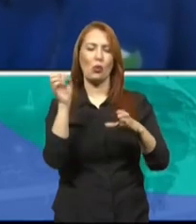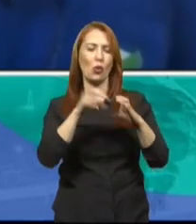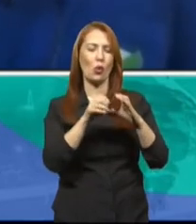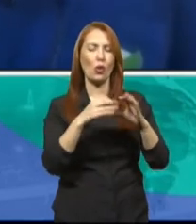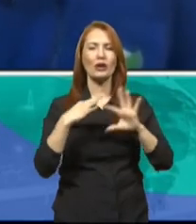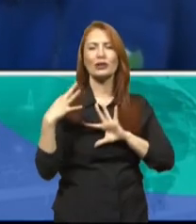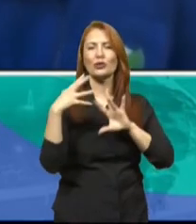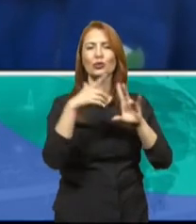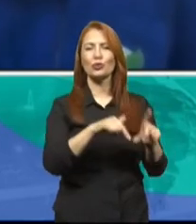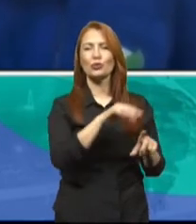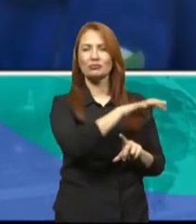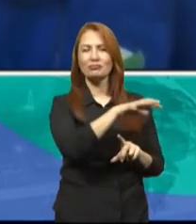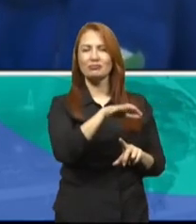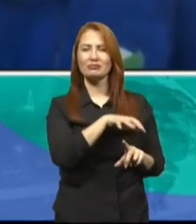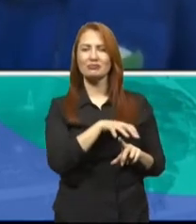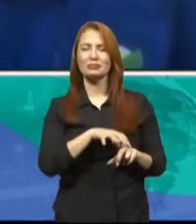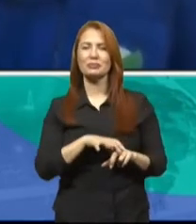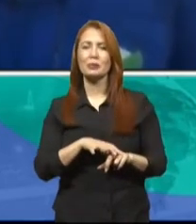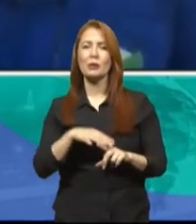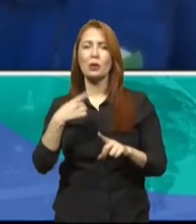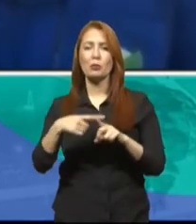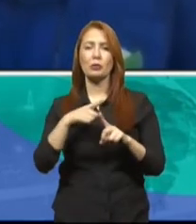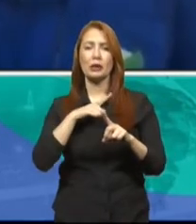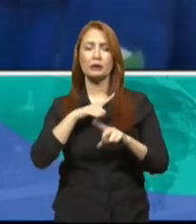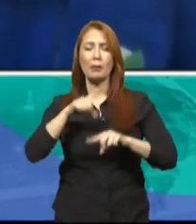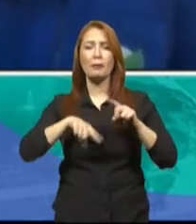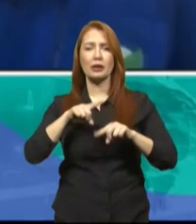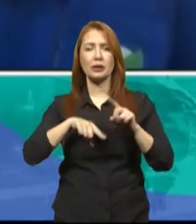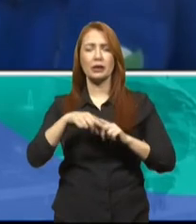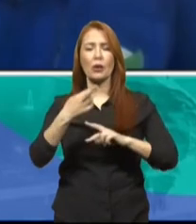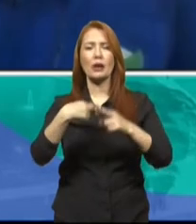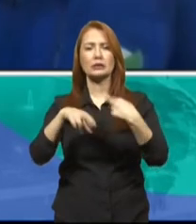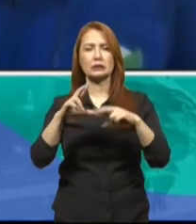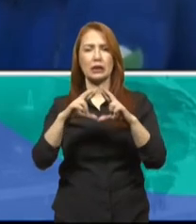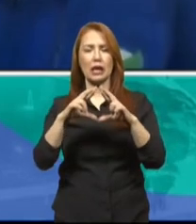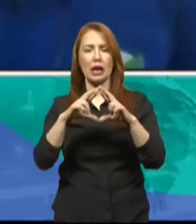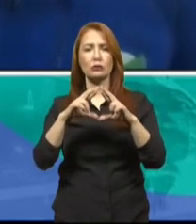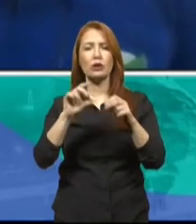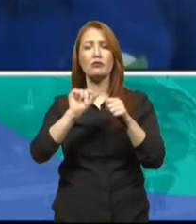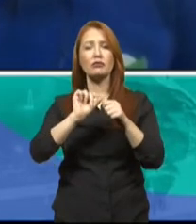ser classificado e que vai gerar muitos empregos. É verdade. Então,